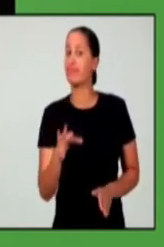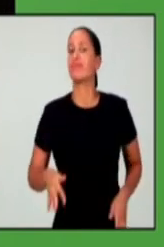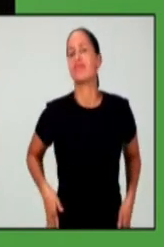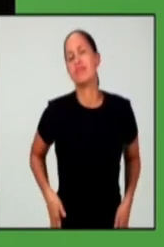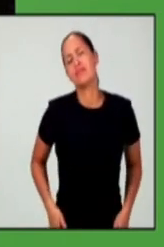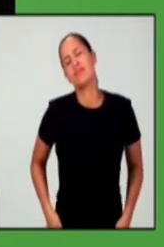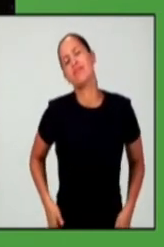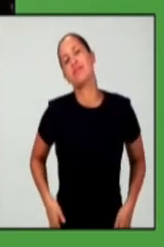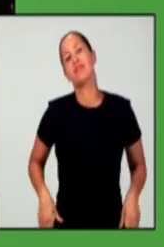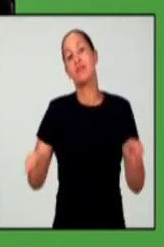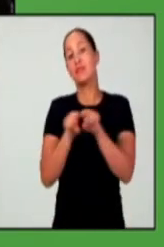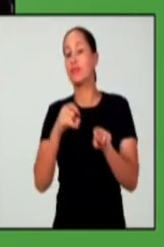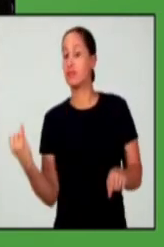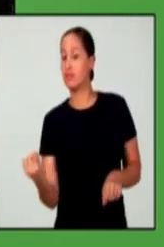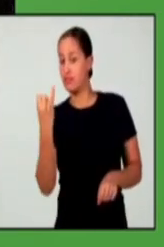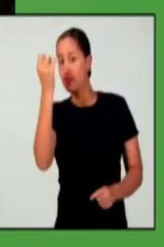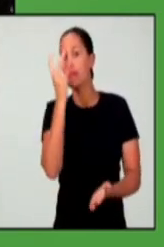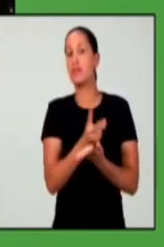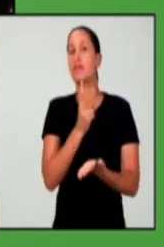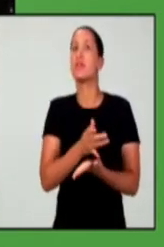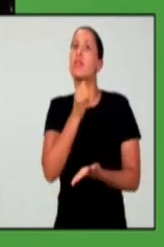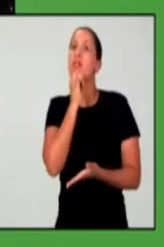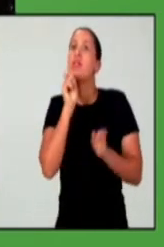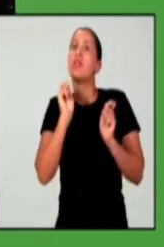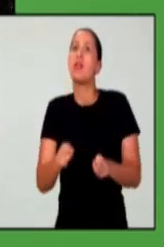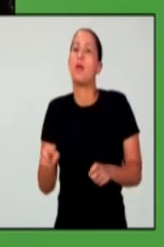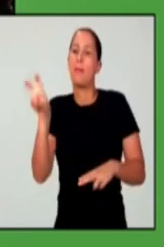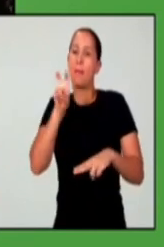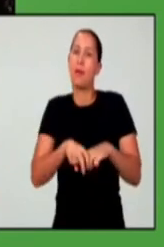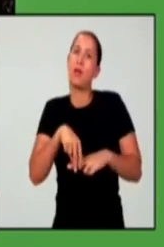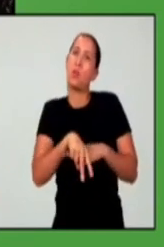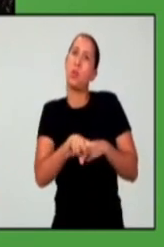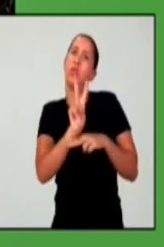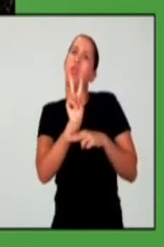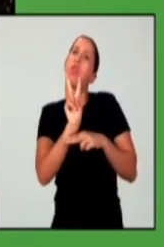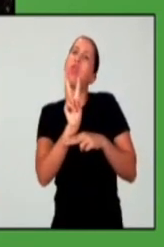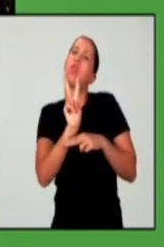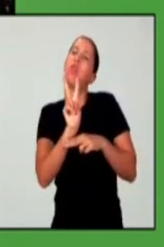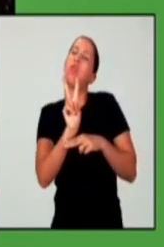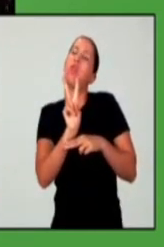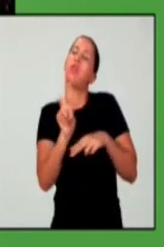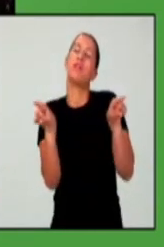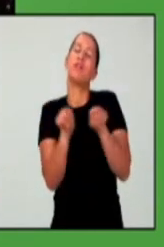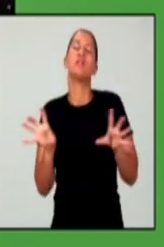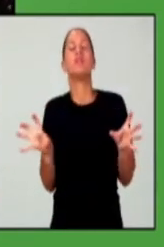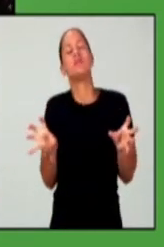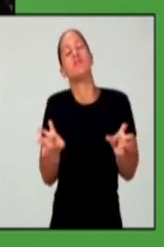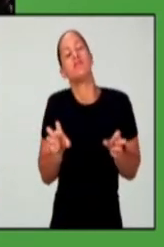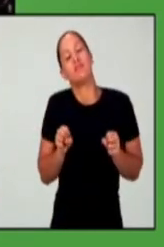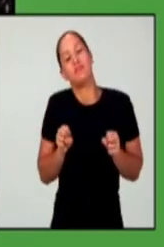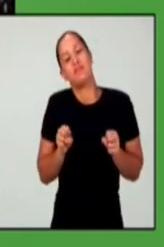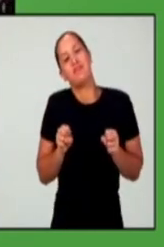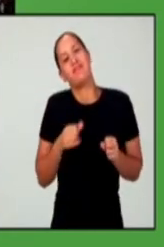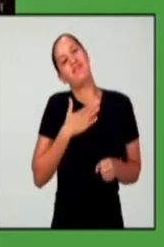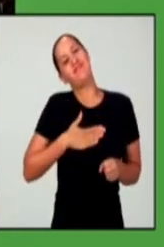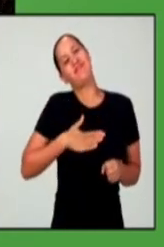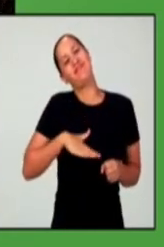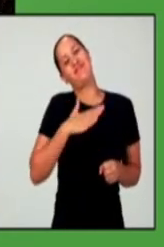acontecer. Dores nas pernas. Por isso, sempre que você puder, coloque as pernas para cima, contrai os músculos